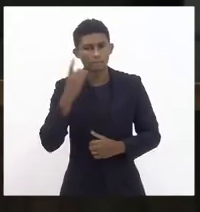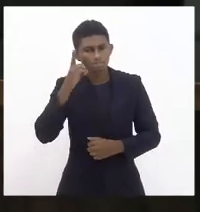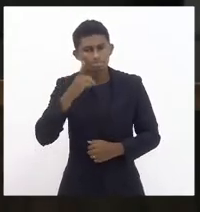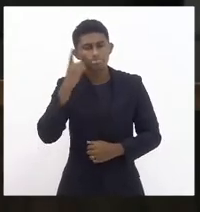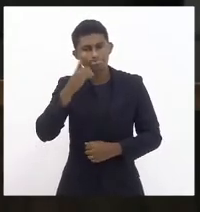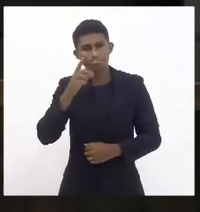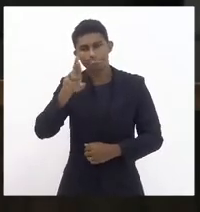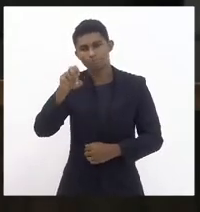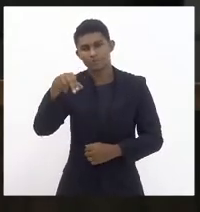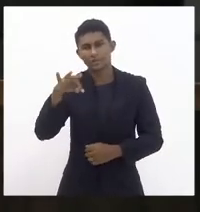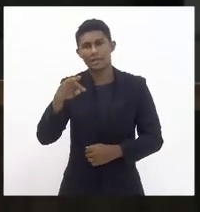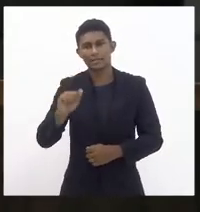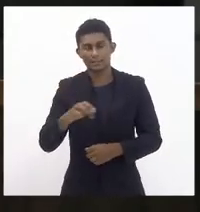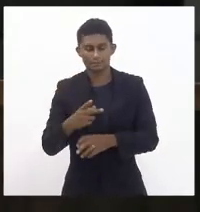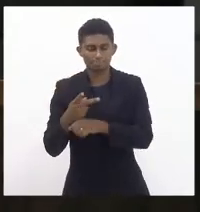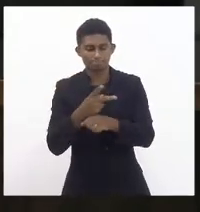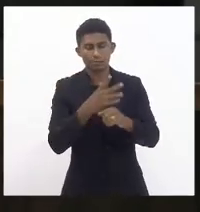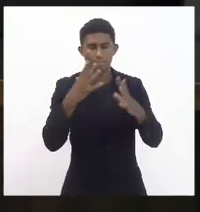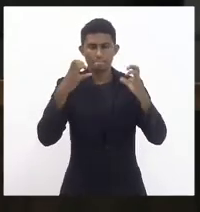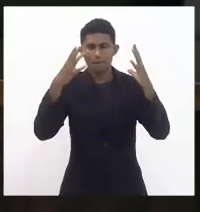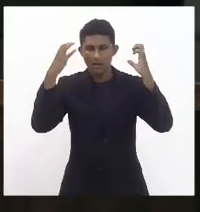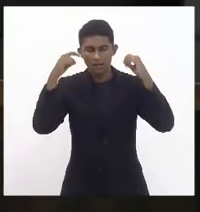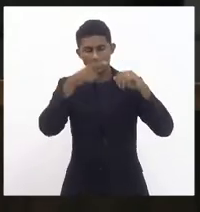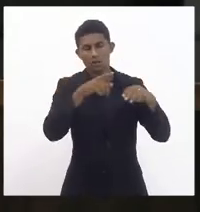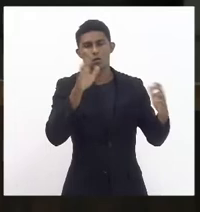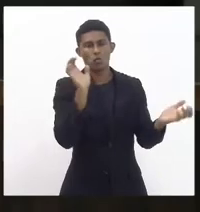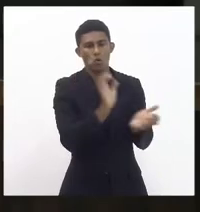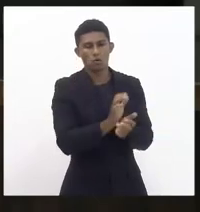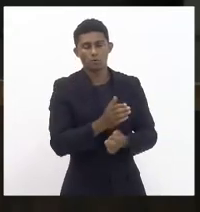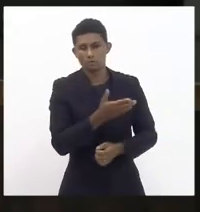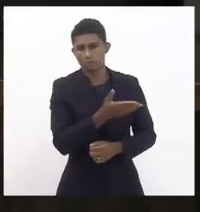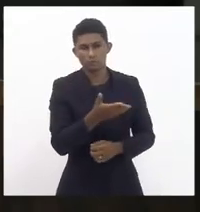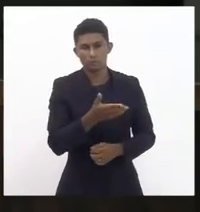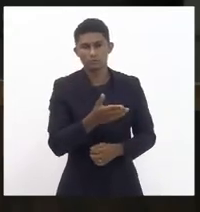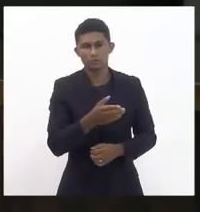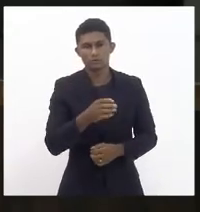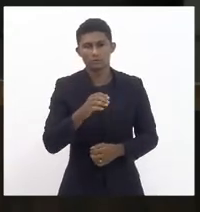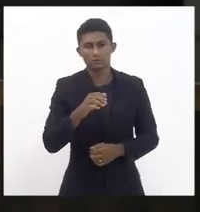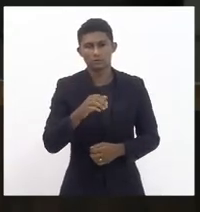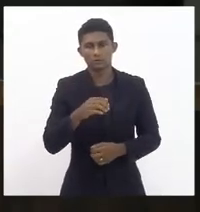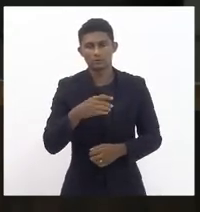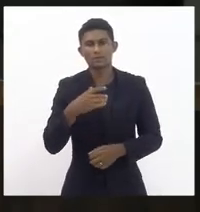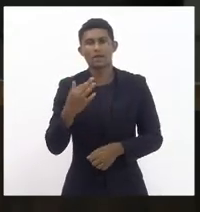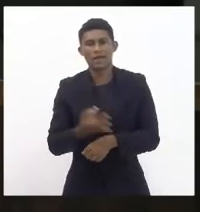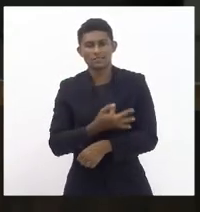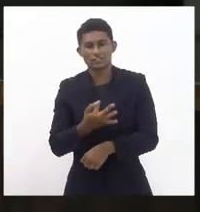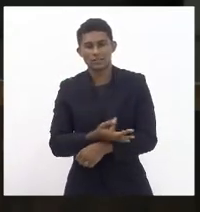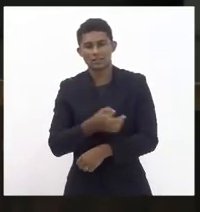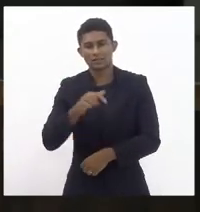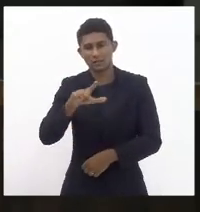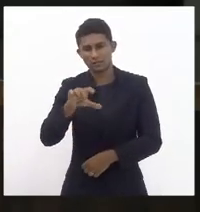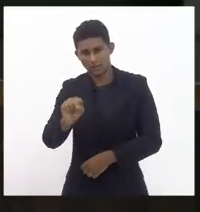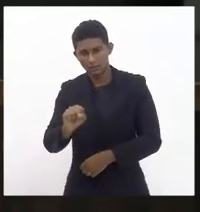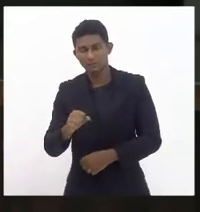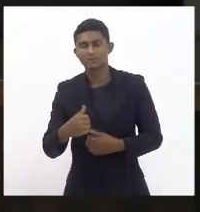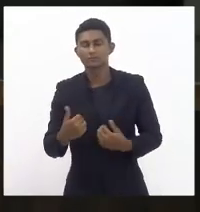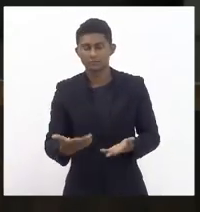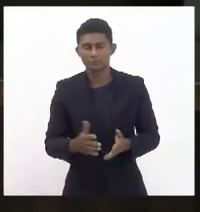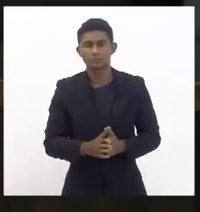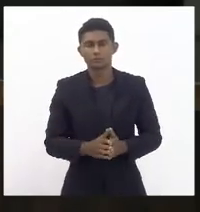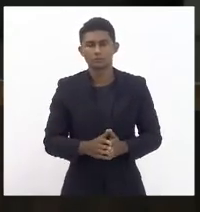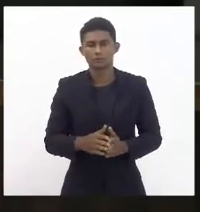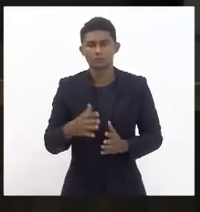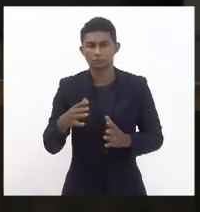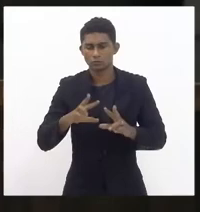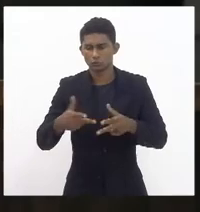Renata concede prêmio Mariele e a coletivo a coletiva a existência de lésbicas pela comissão de normas